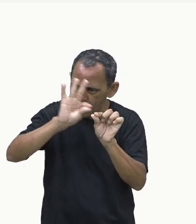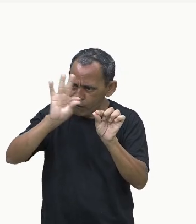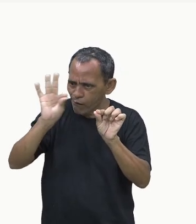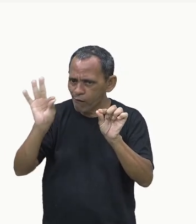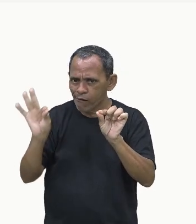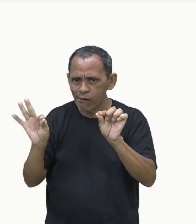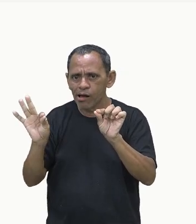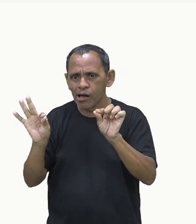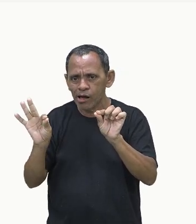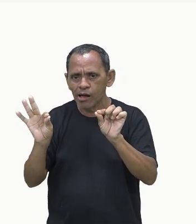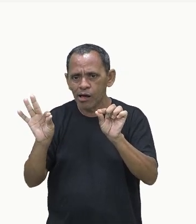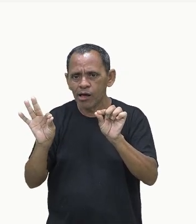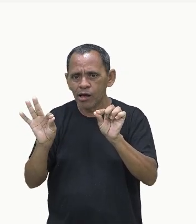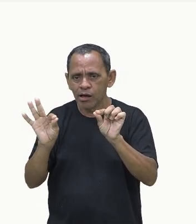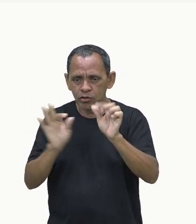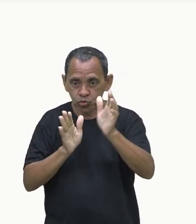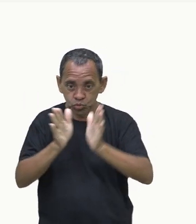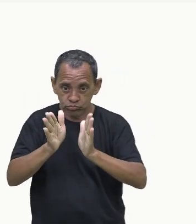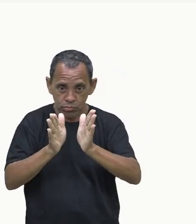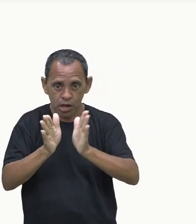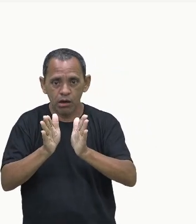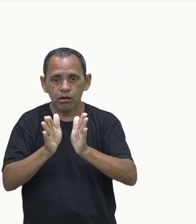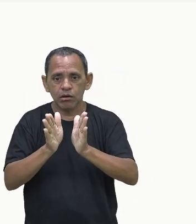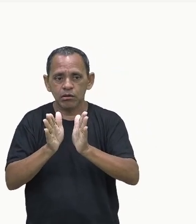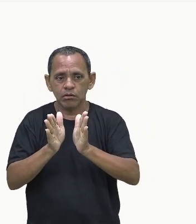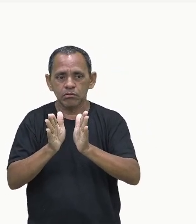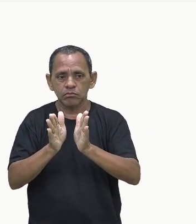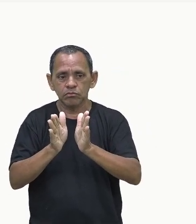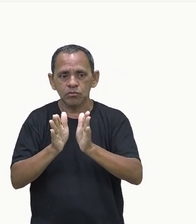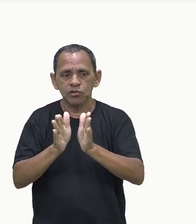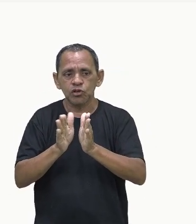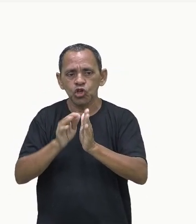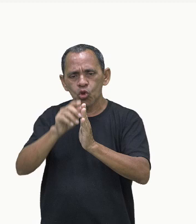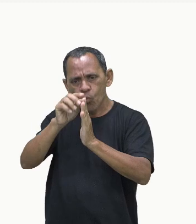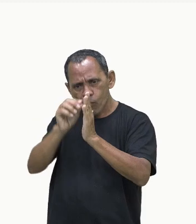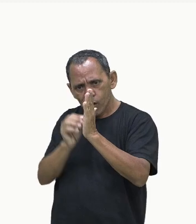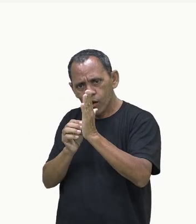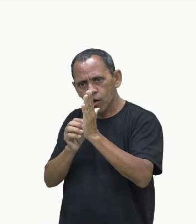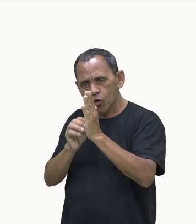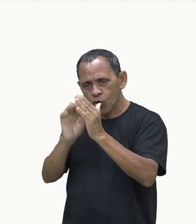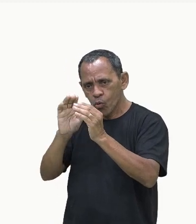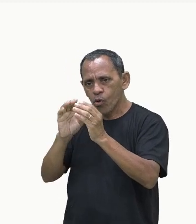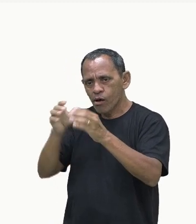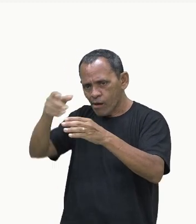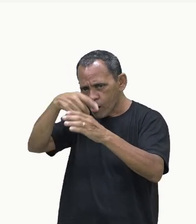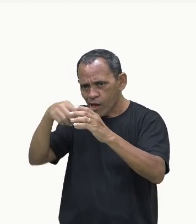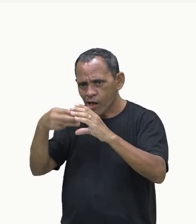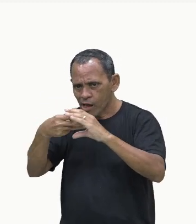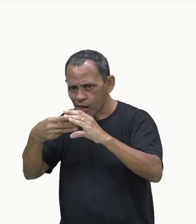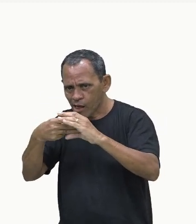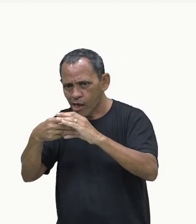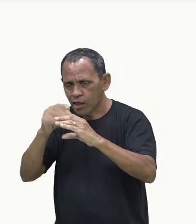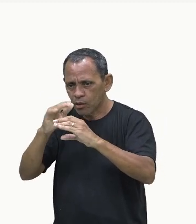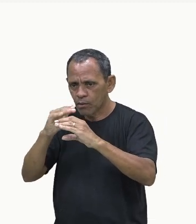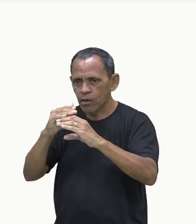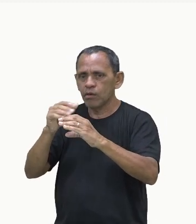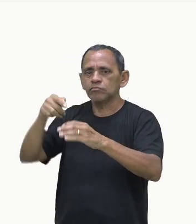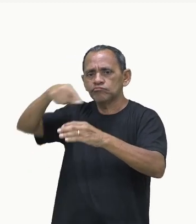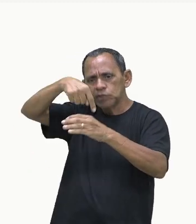entre o meio extracelular, Fora da célula, está aqui, ó,